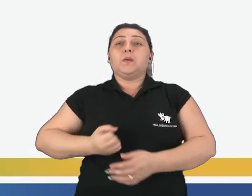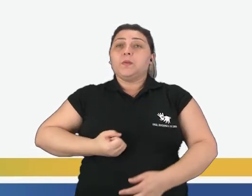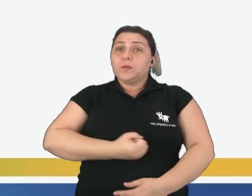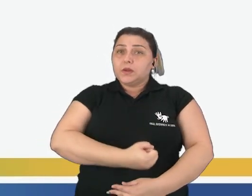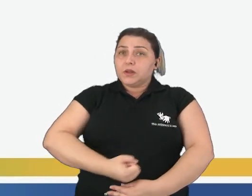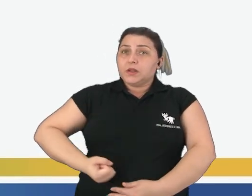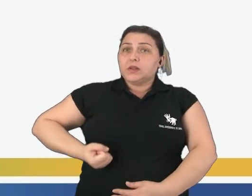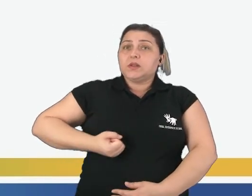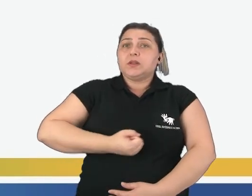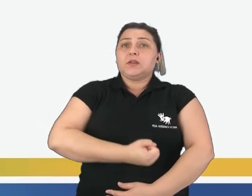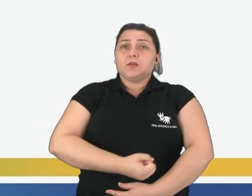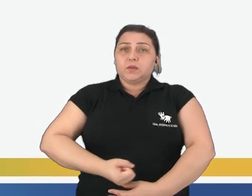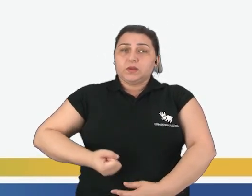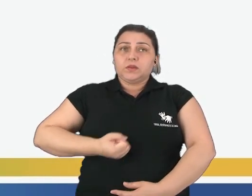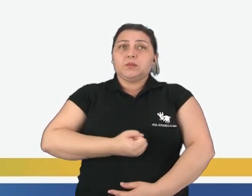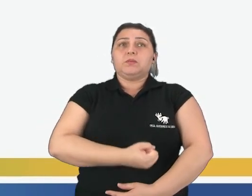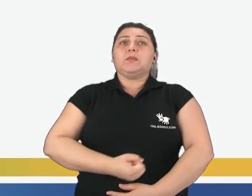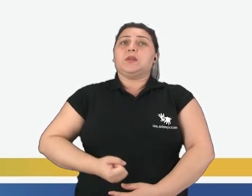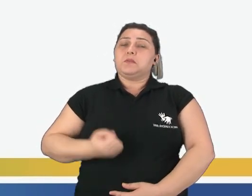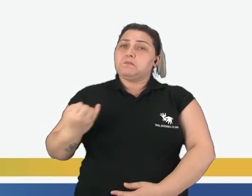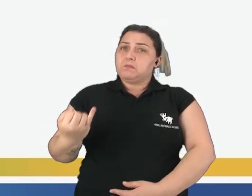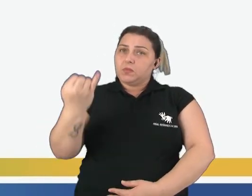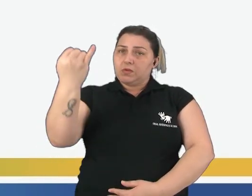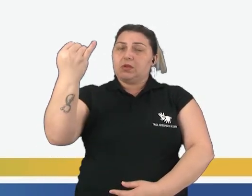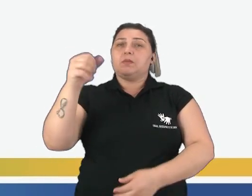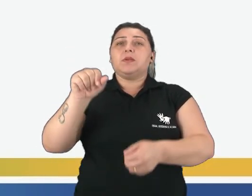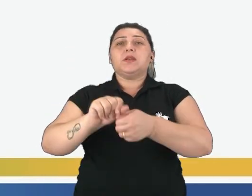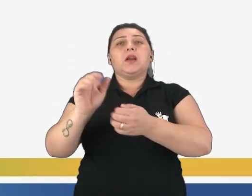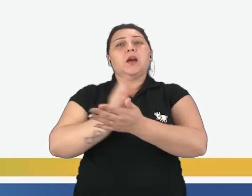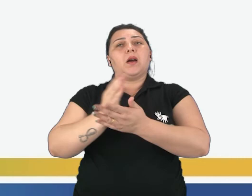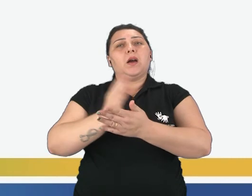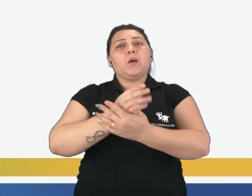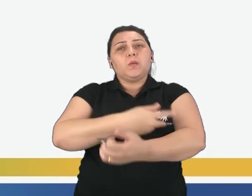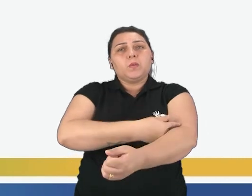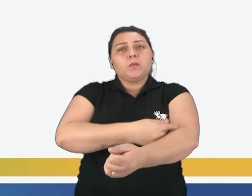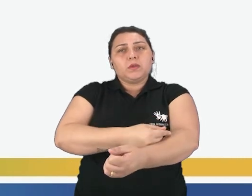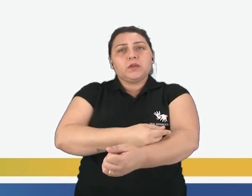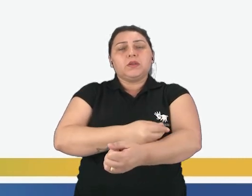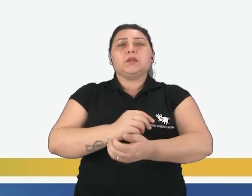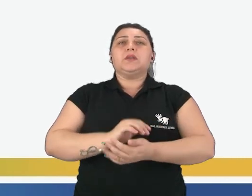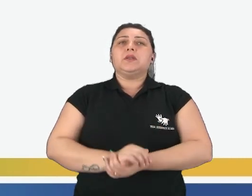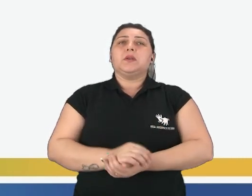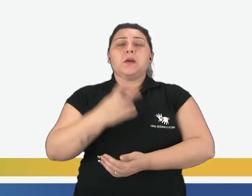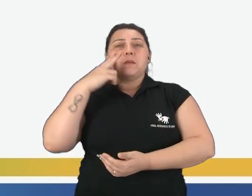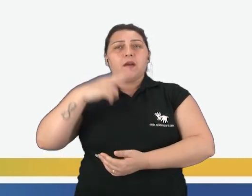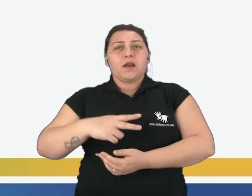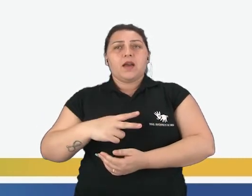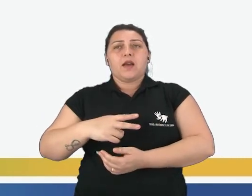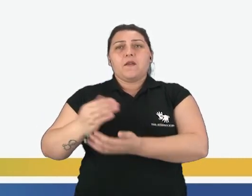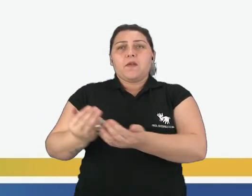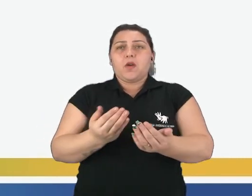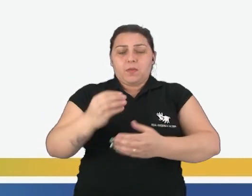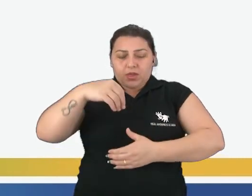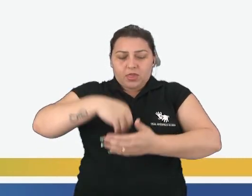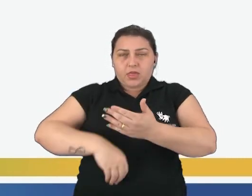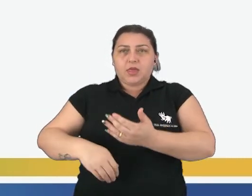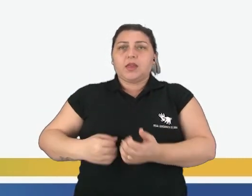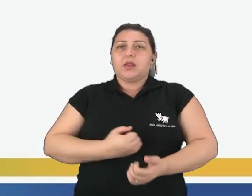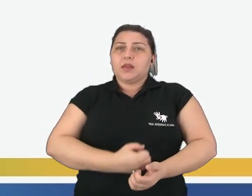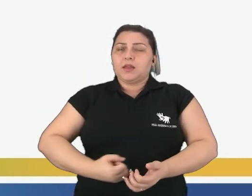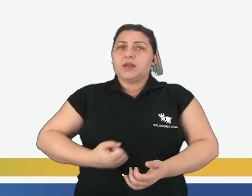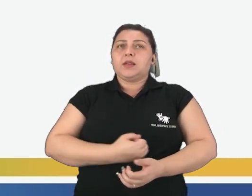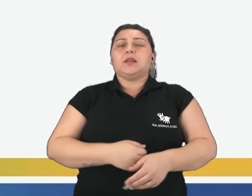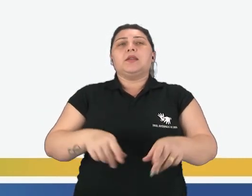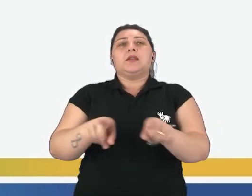Ultrassom também é essencial aí para fazer alguns exames, né? Tanto exames para ver o bebê dentro da barriga, tanto exames